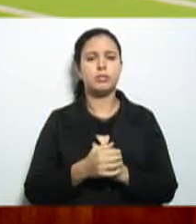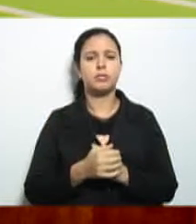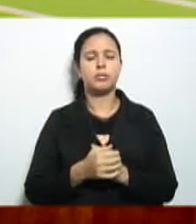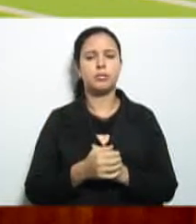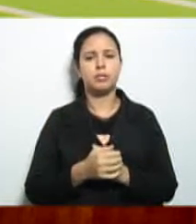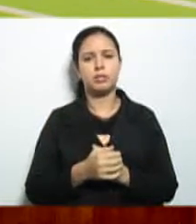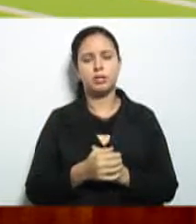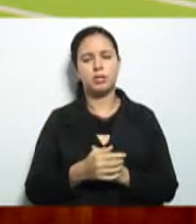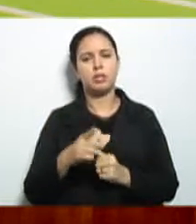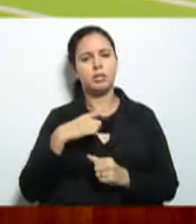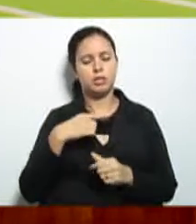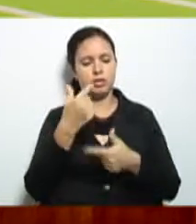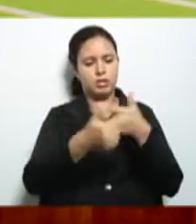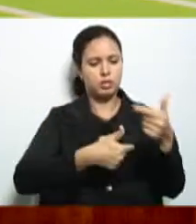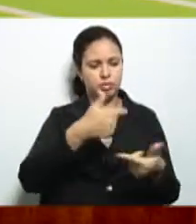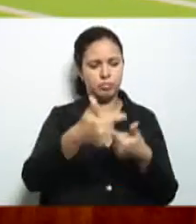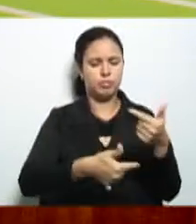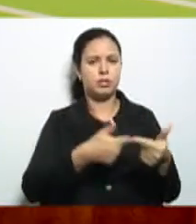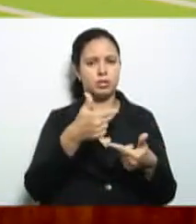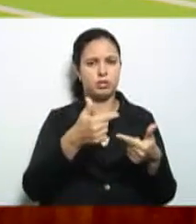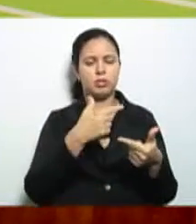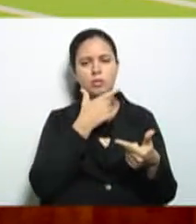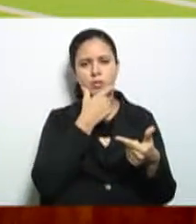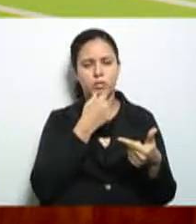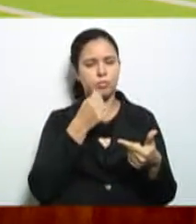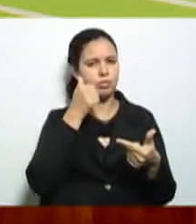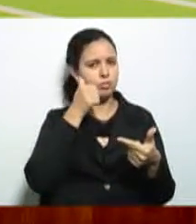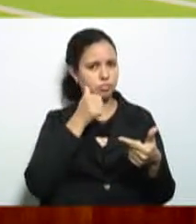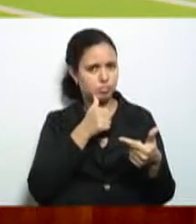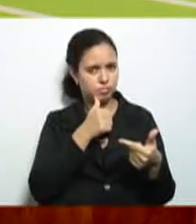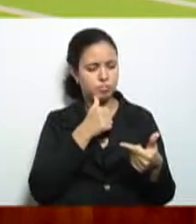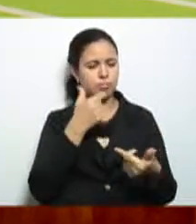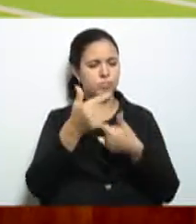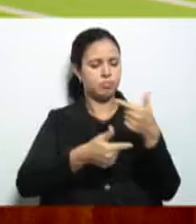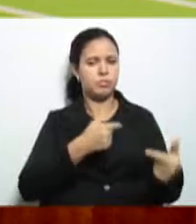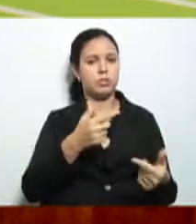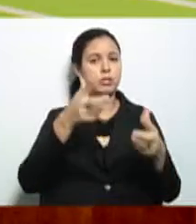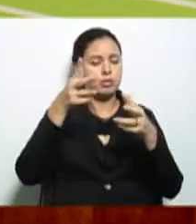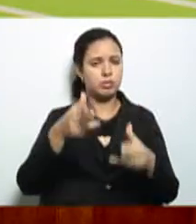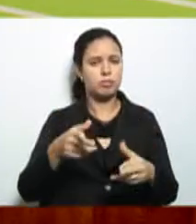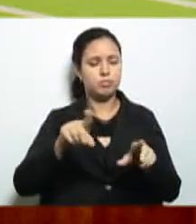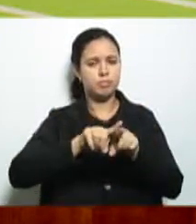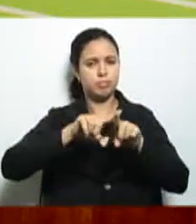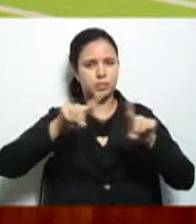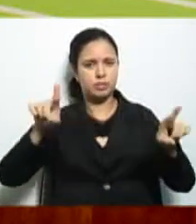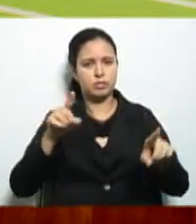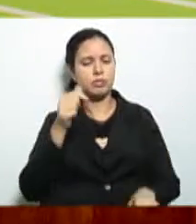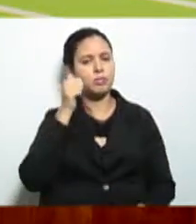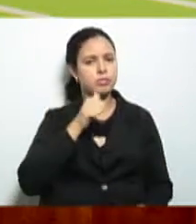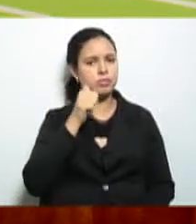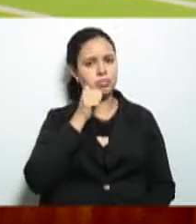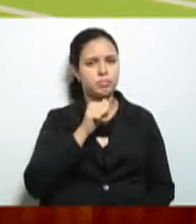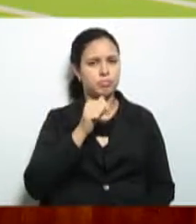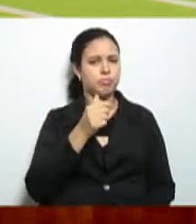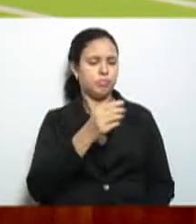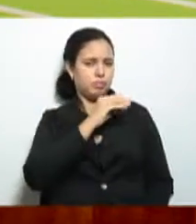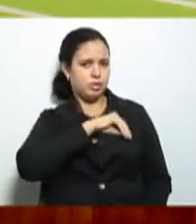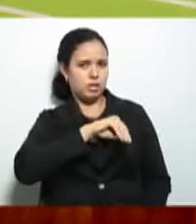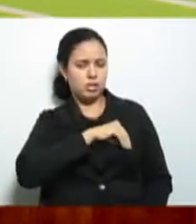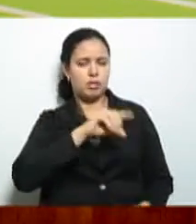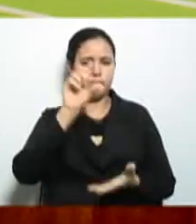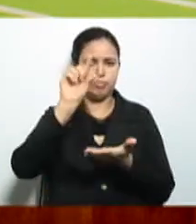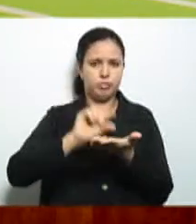mulher fazem exatamente as mesmas atividades e a mulher recebe menos, por exemplo. Além de termos muitos problemas como os